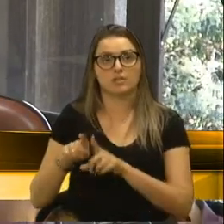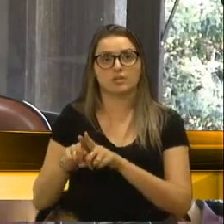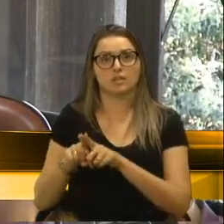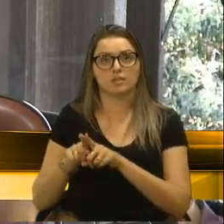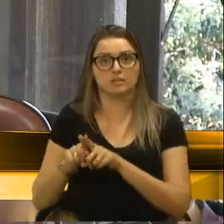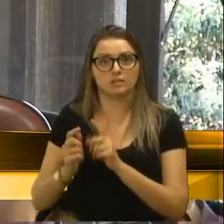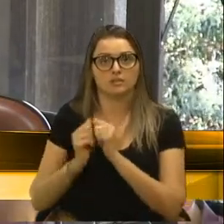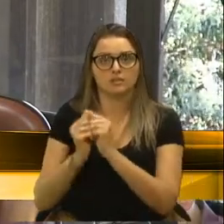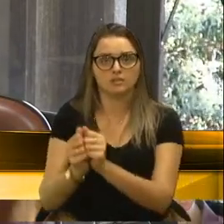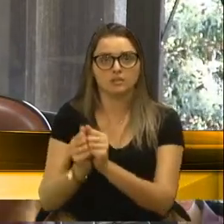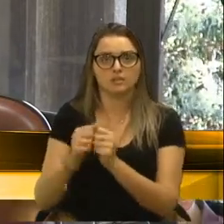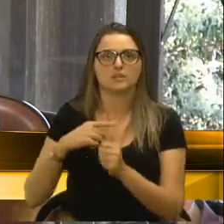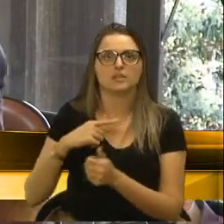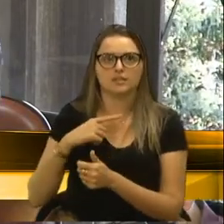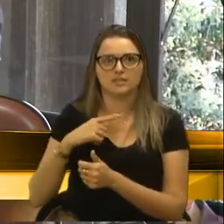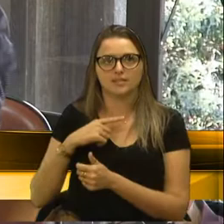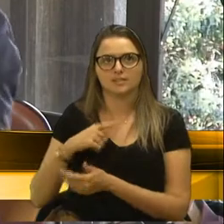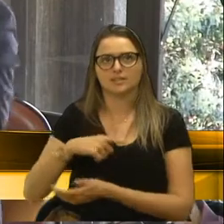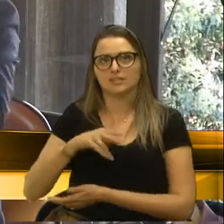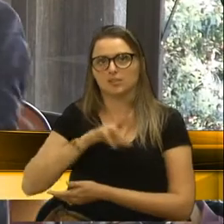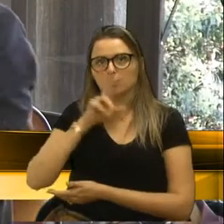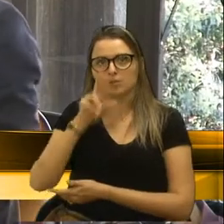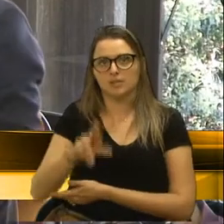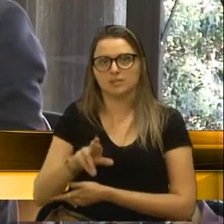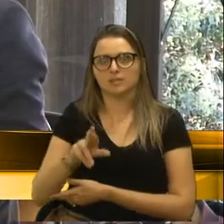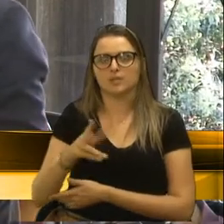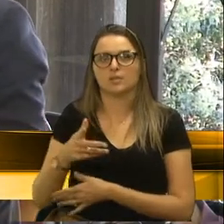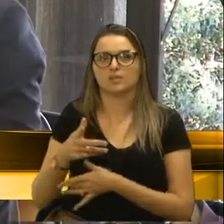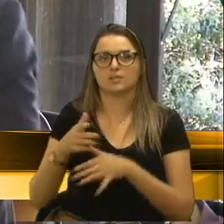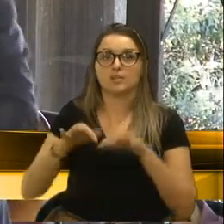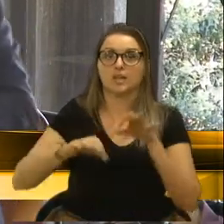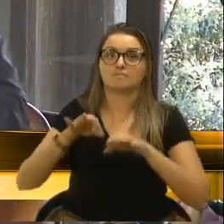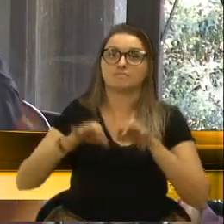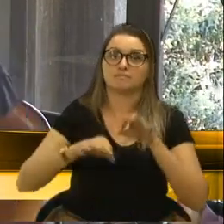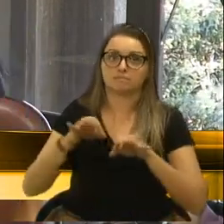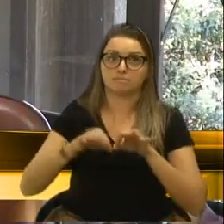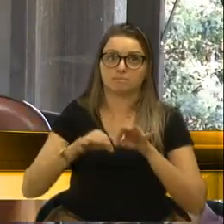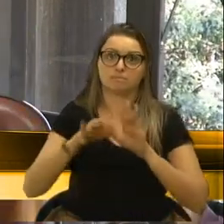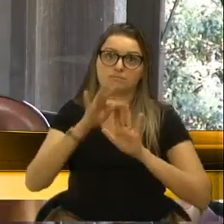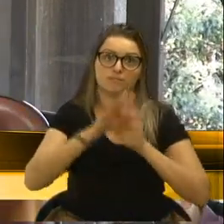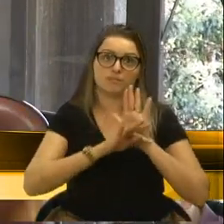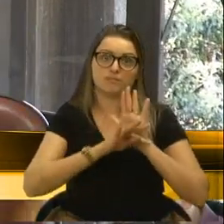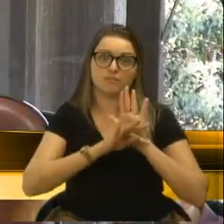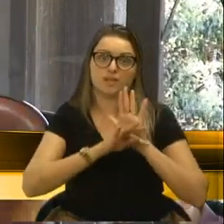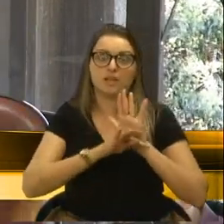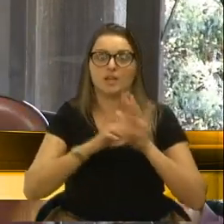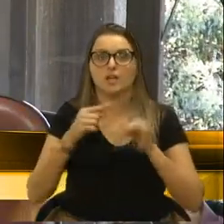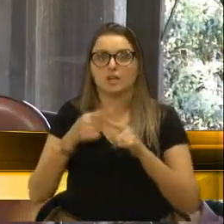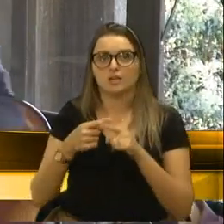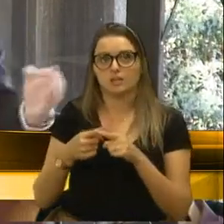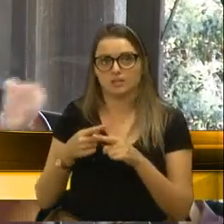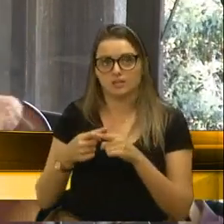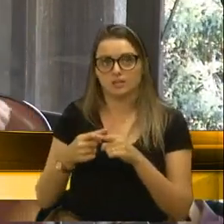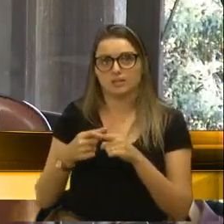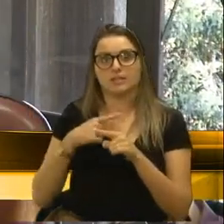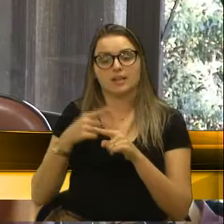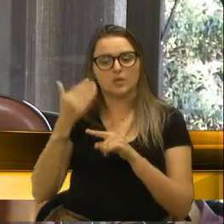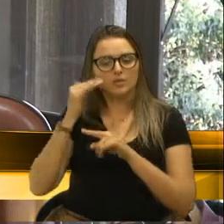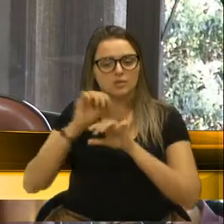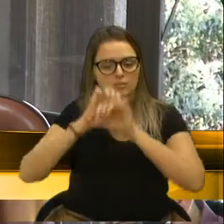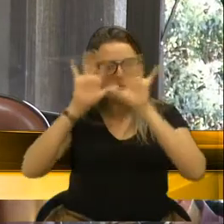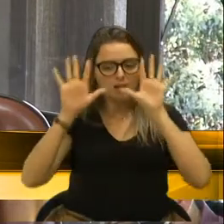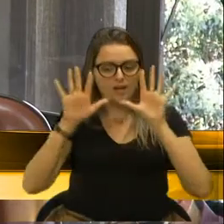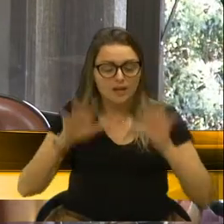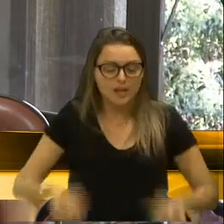pares, porque tem respaldo na norma jurídica. E isso nós temos, né, um entendimento muito claro,